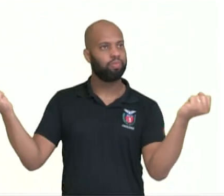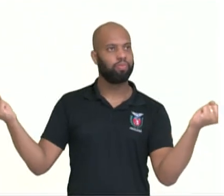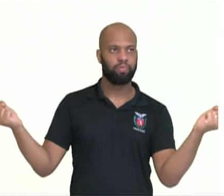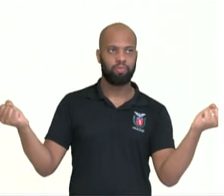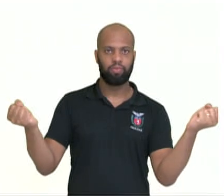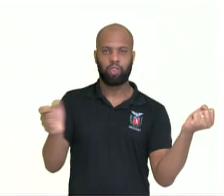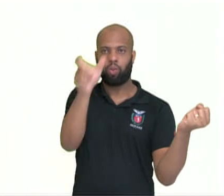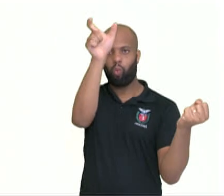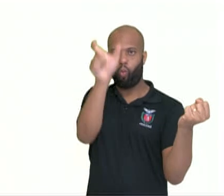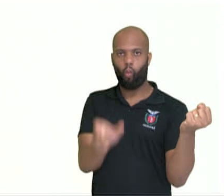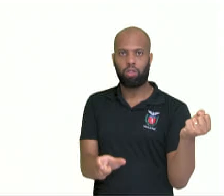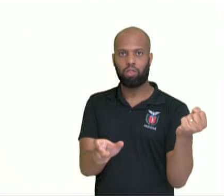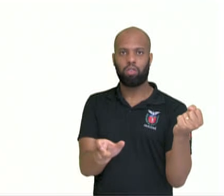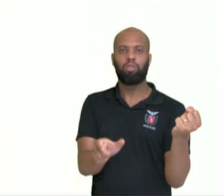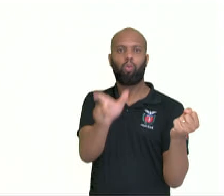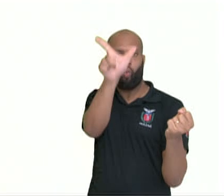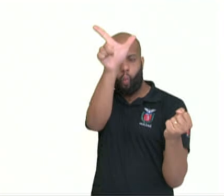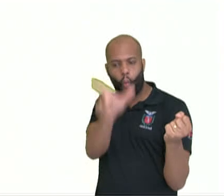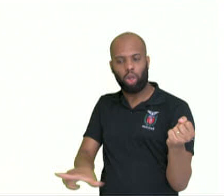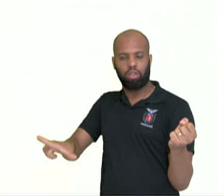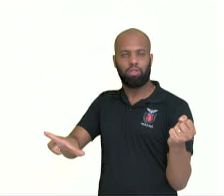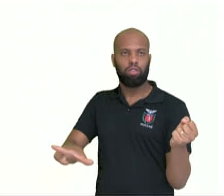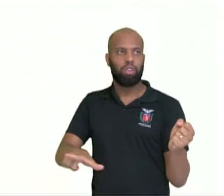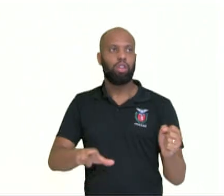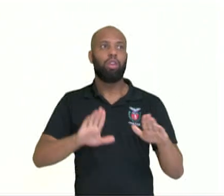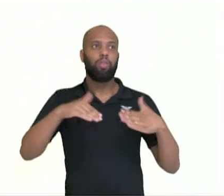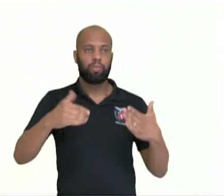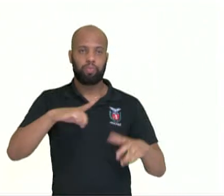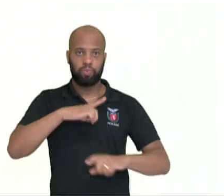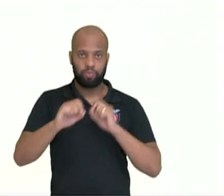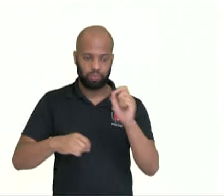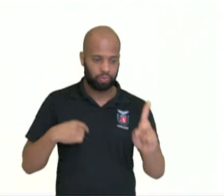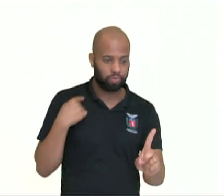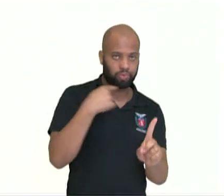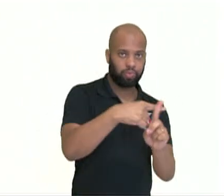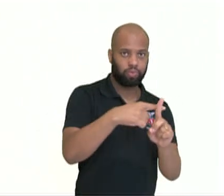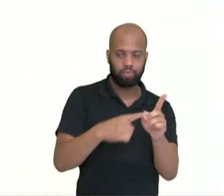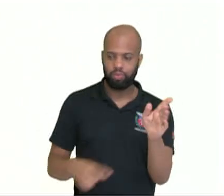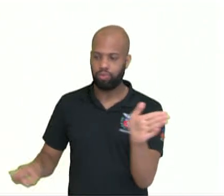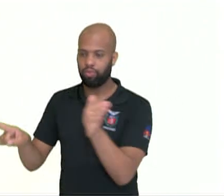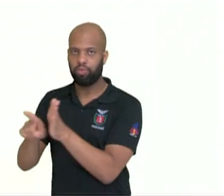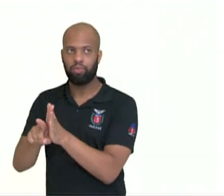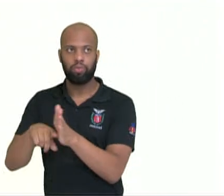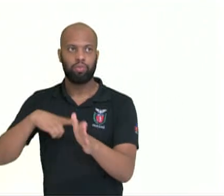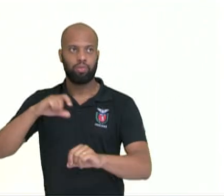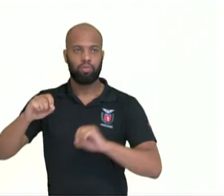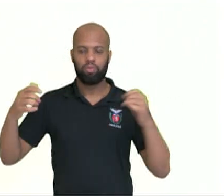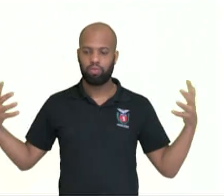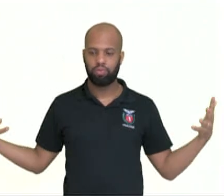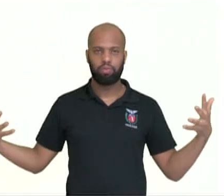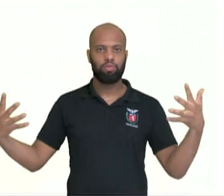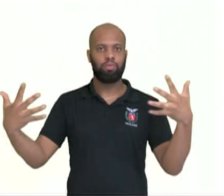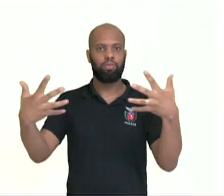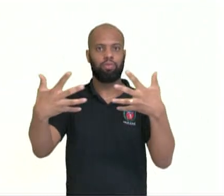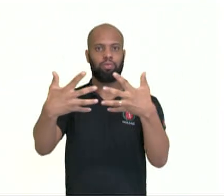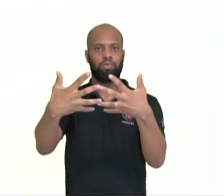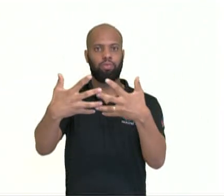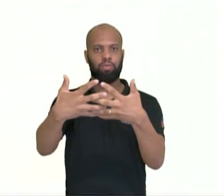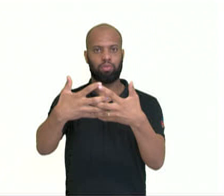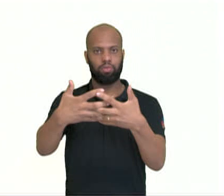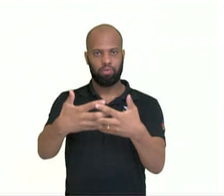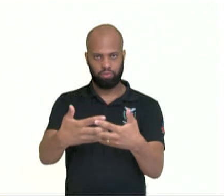meio. E que cargas de sinais opostos, os campos se conectam, o campo se deforma para